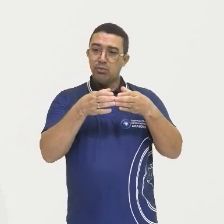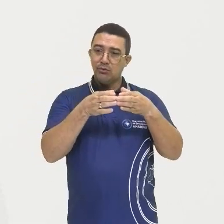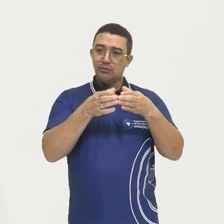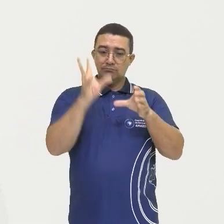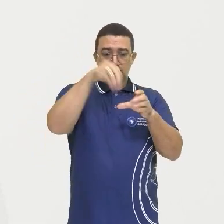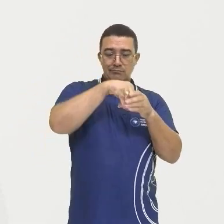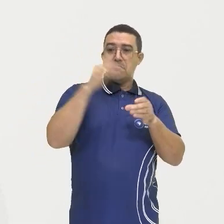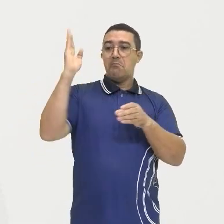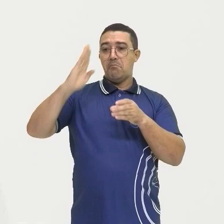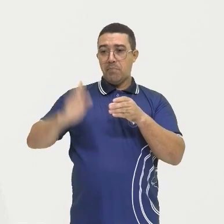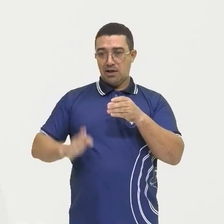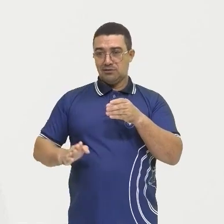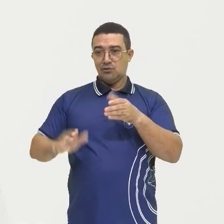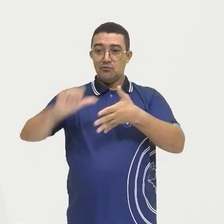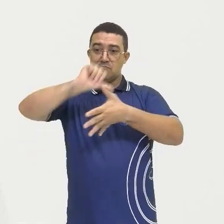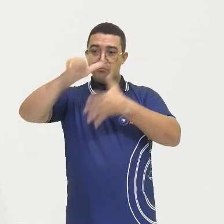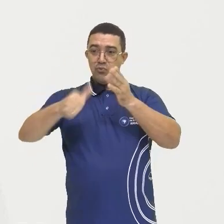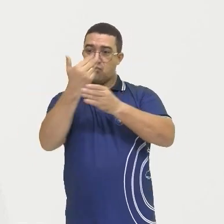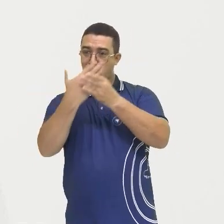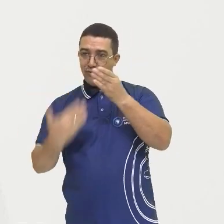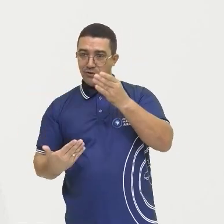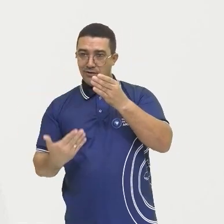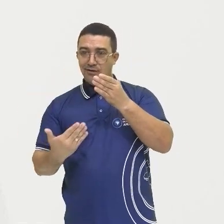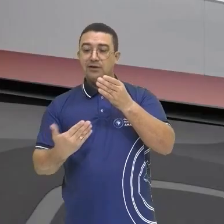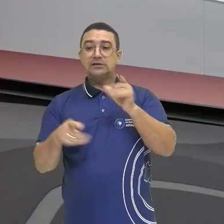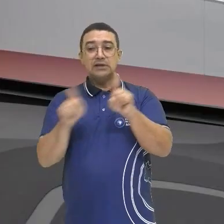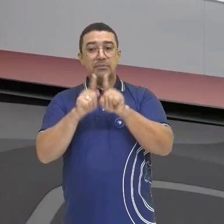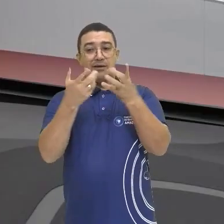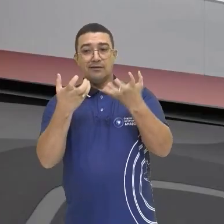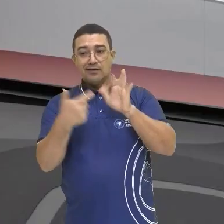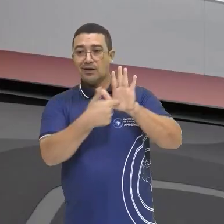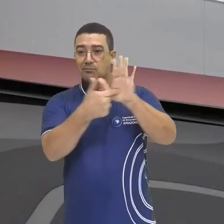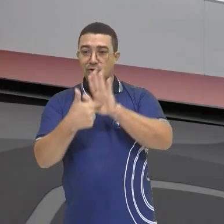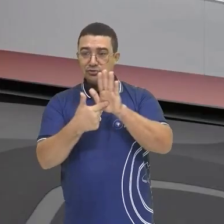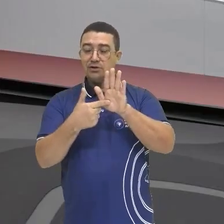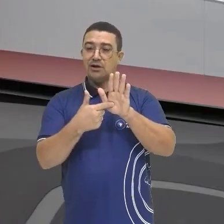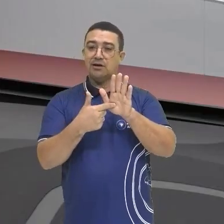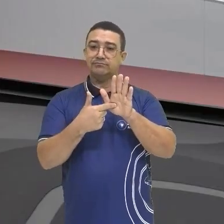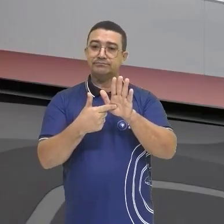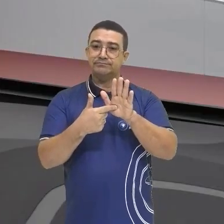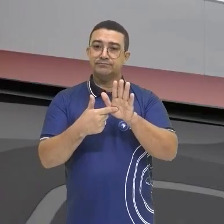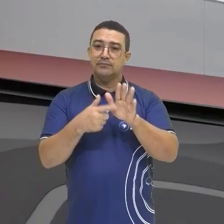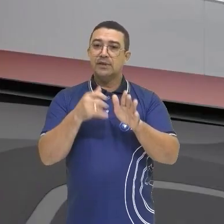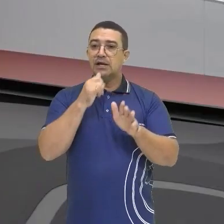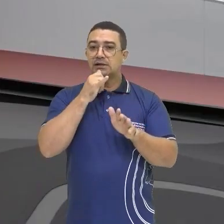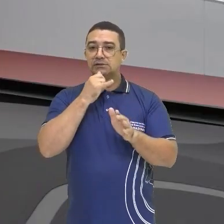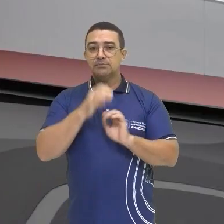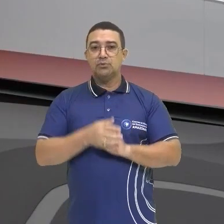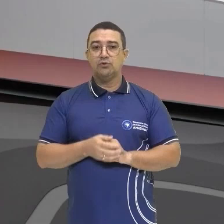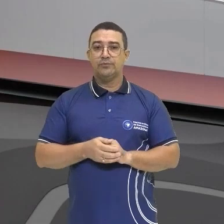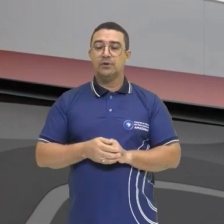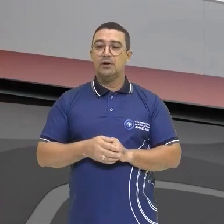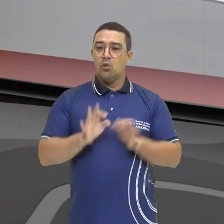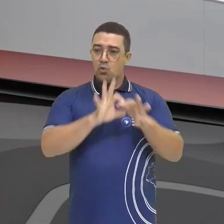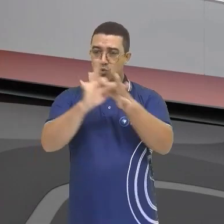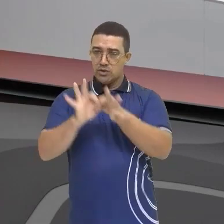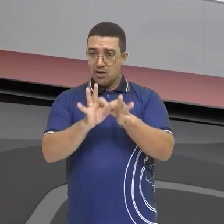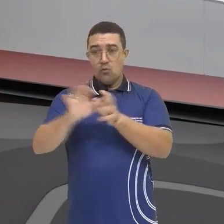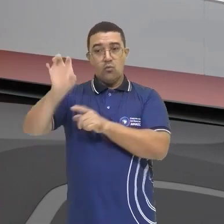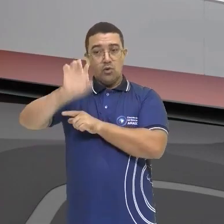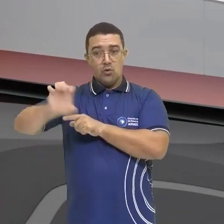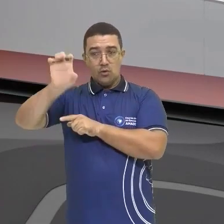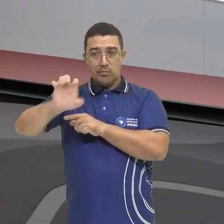Brasil faz parte, tudo bem? Eu também gostaria de destacar a União Europeia,